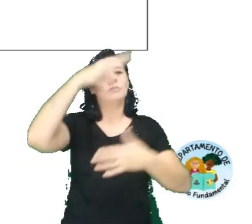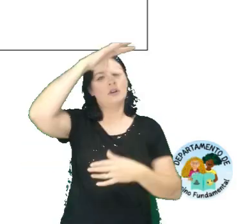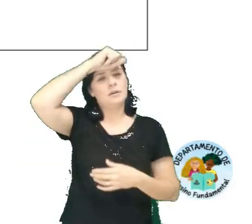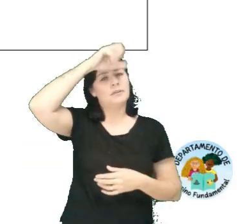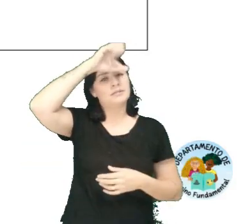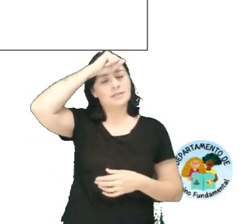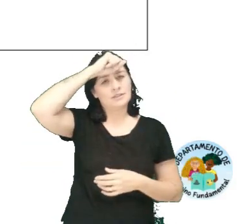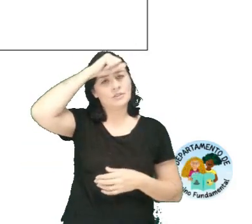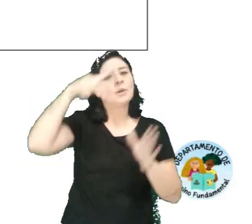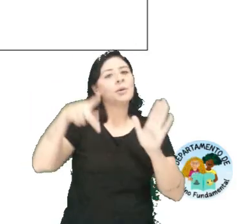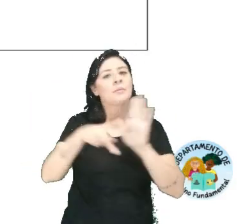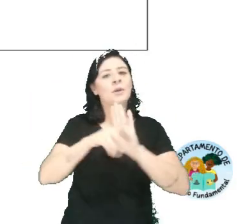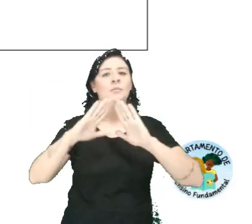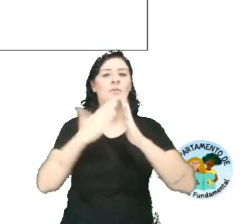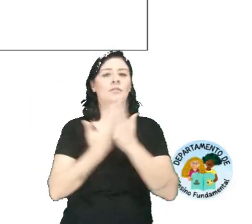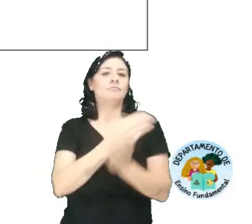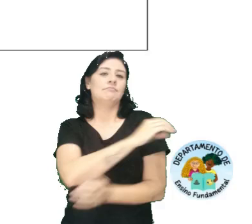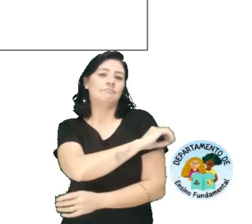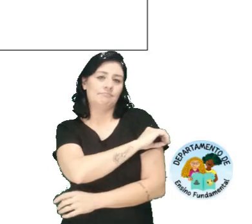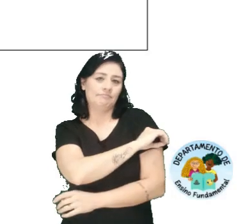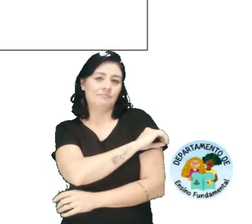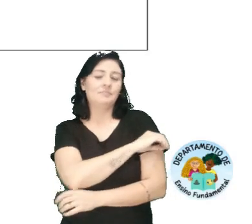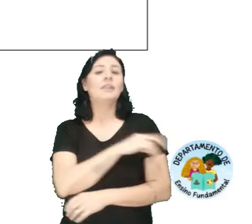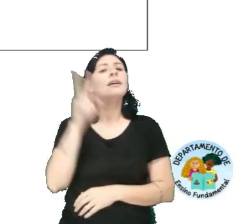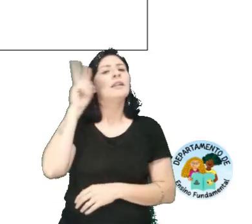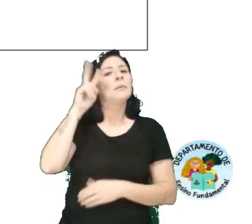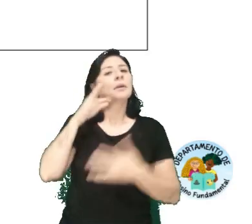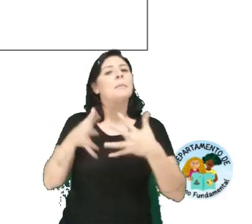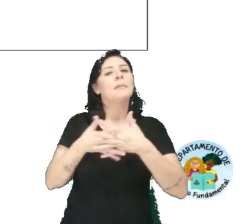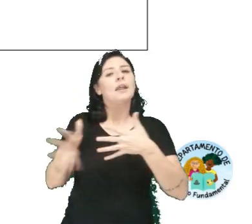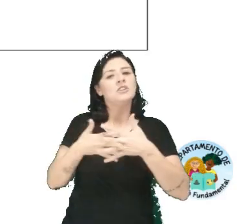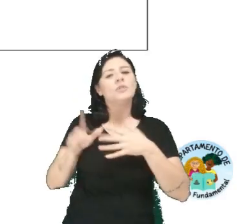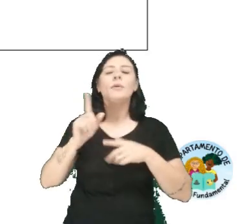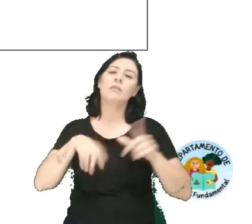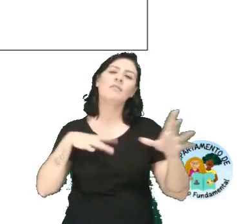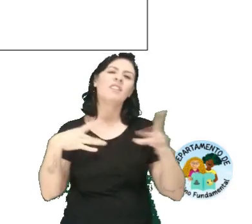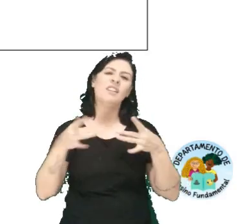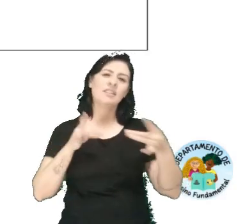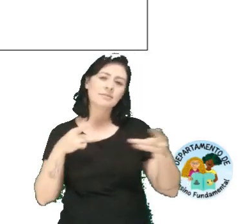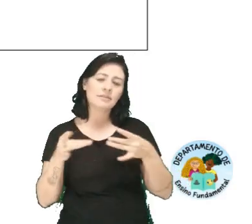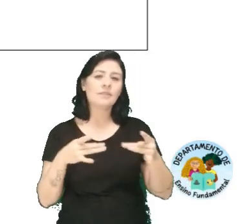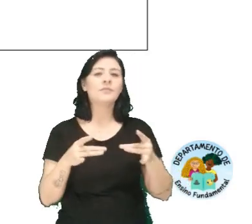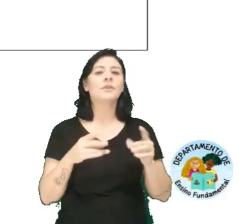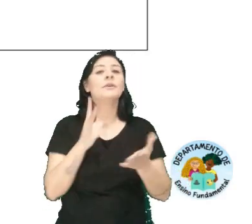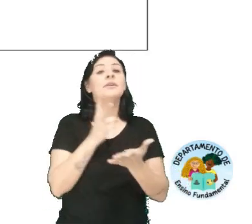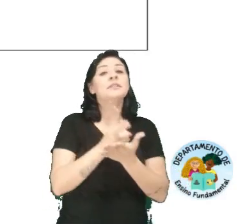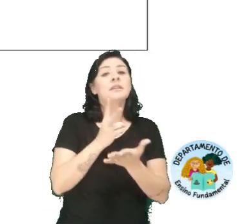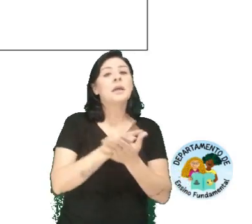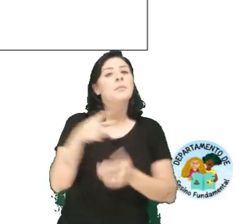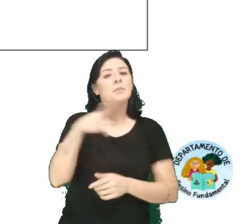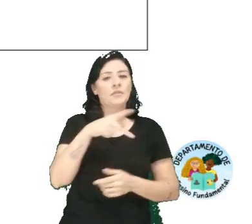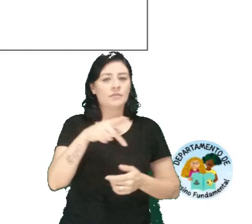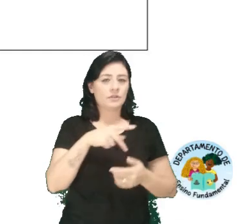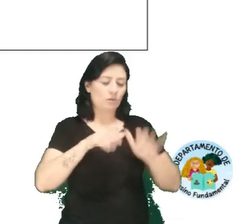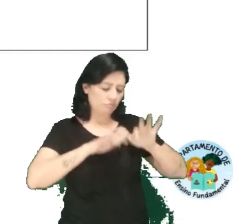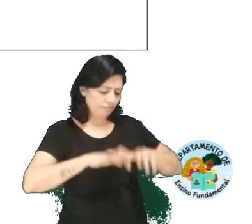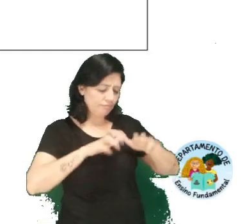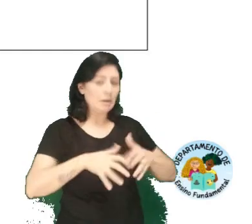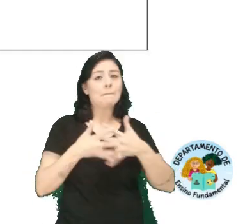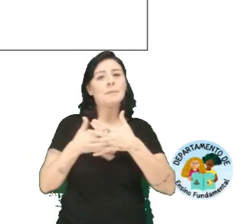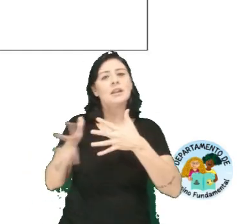que o planejamento é algo flexível. O professor, a professora, sempre que elabora um planejamento, um plano